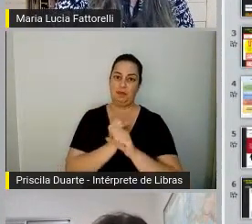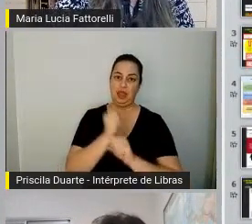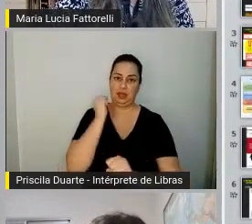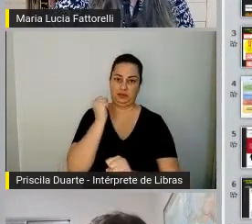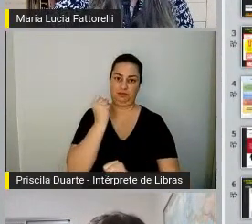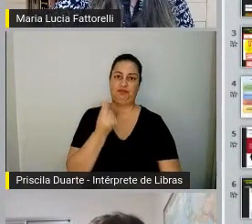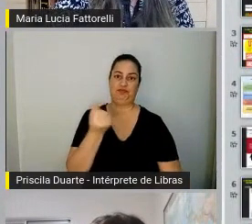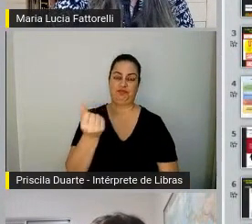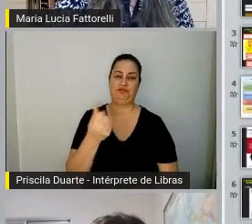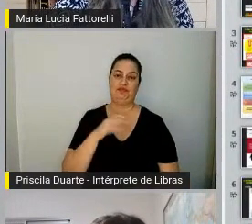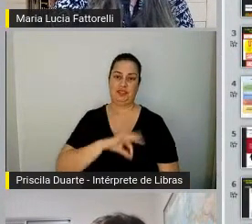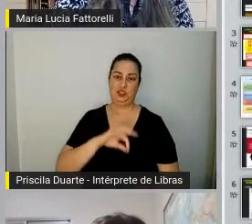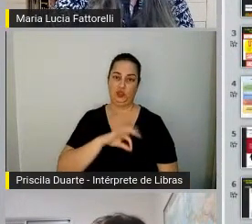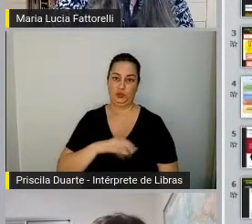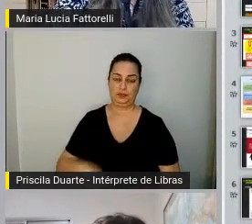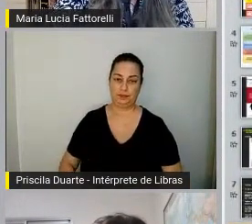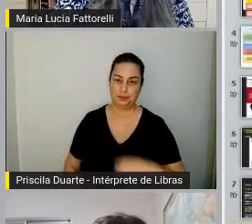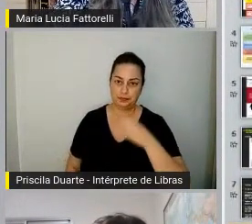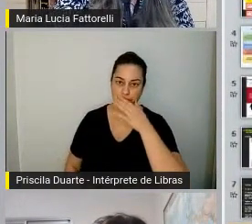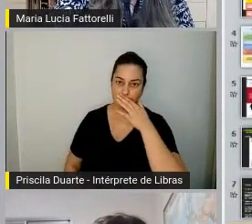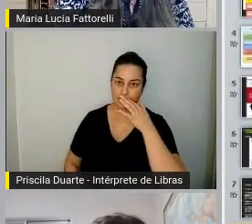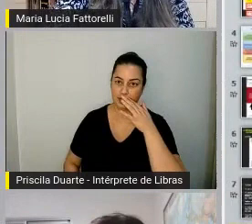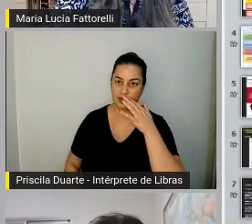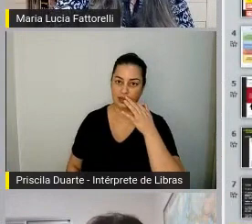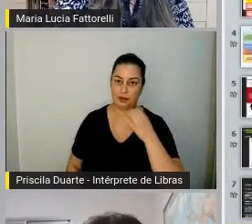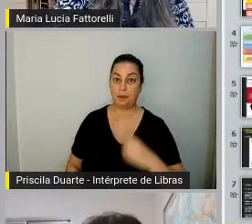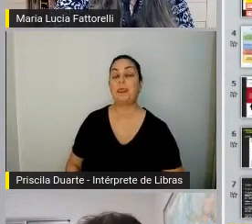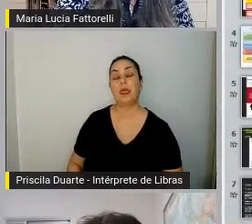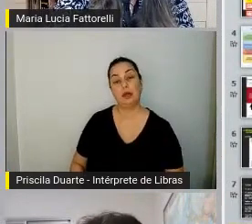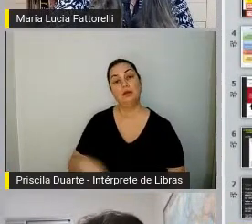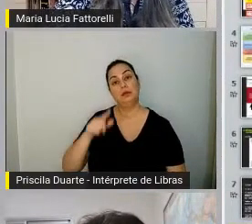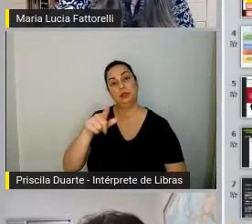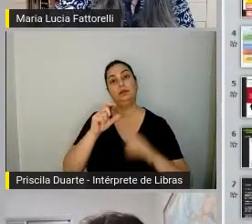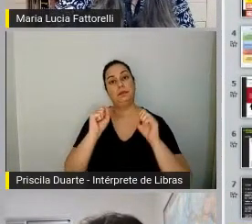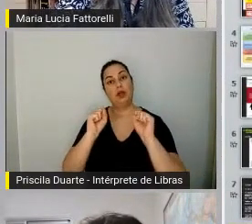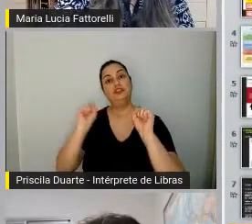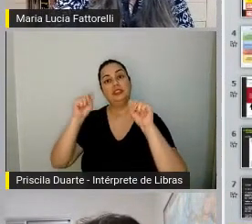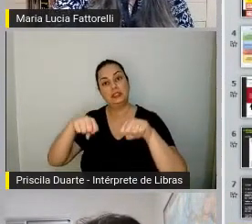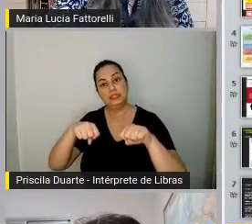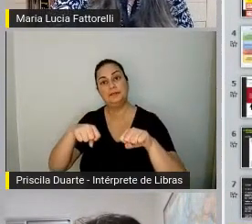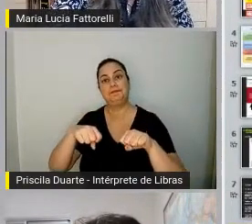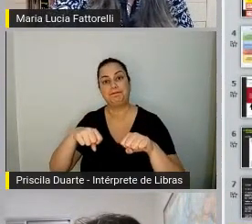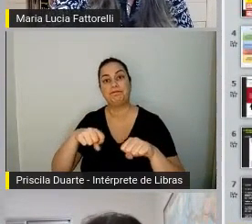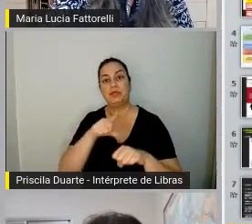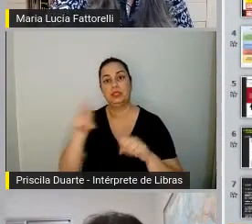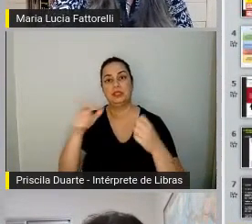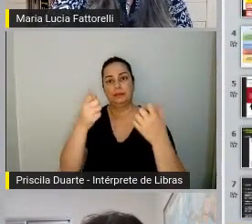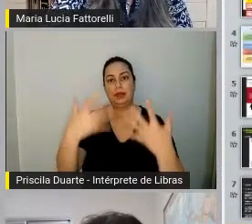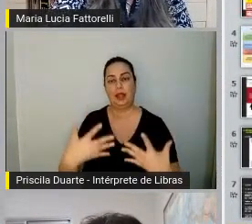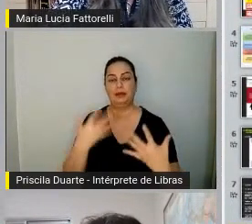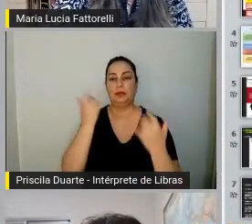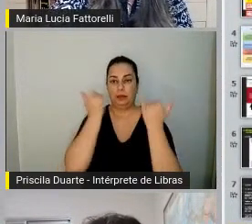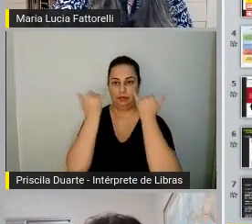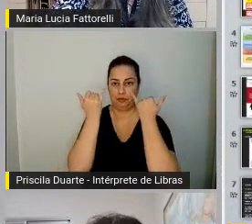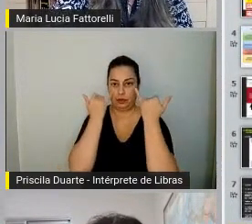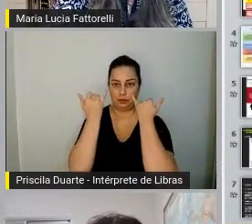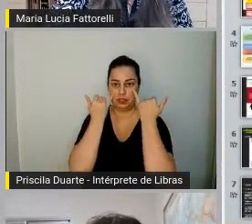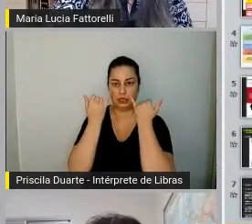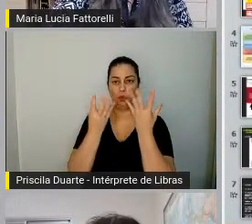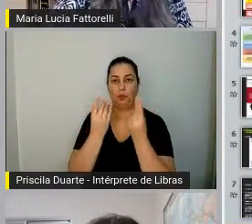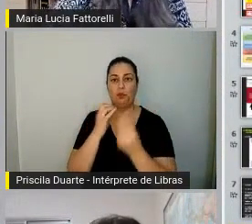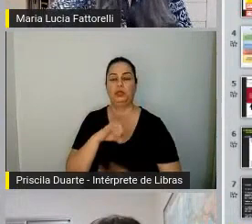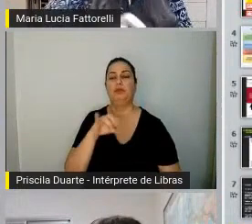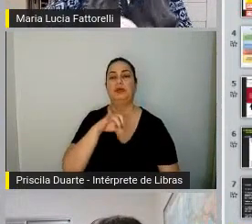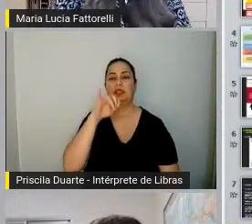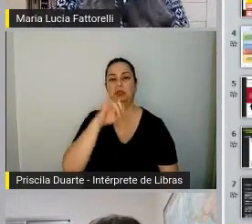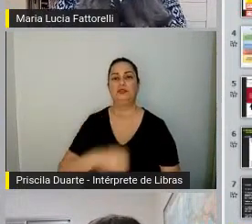Rodrigo, sim? Pode explicar aí quem são os detentores dos títulos, porque essa informação é muito relevante, eu estou vendo aí que é a sua última tela, pode explicar.